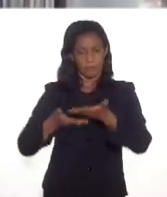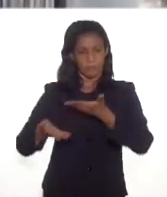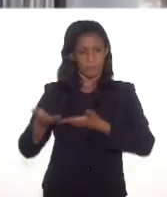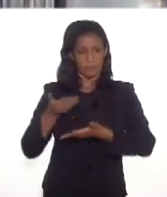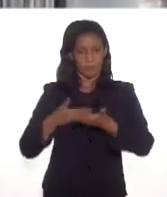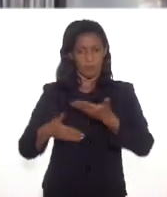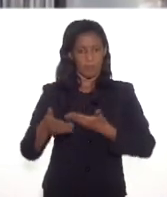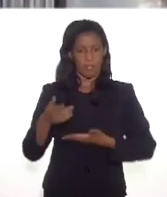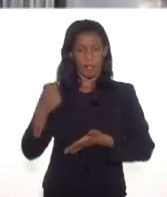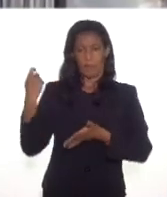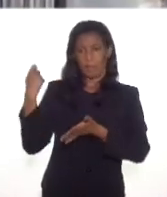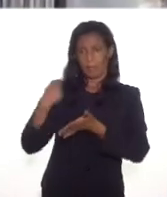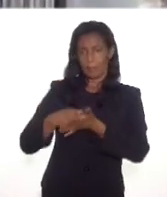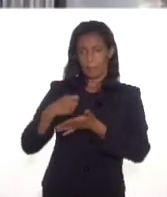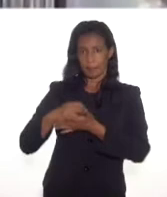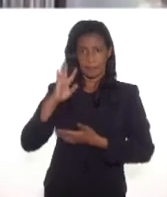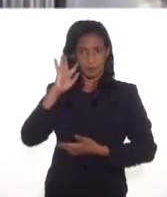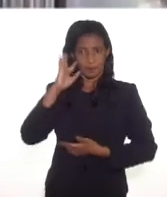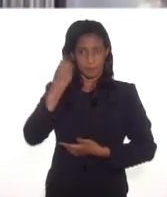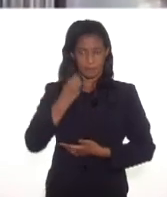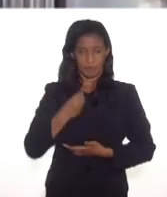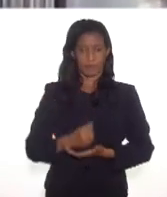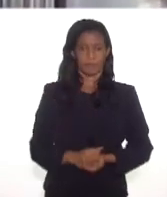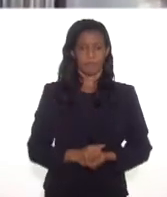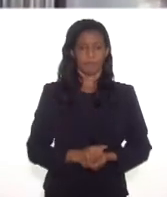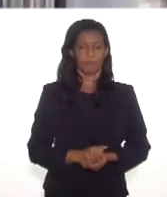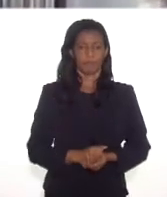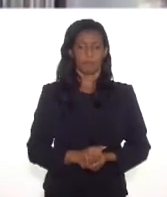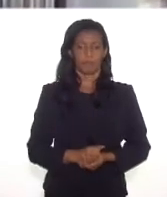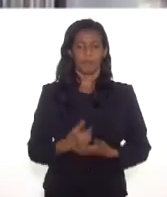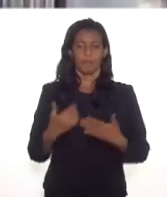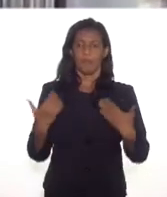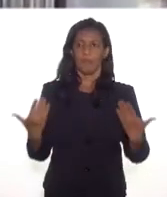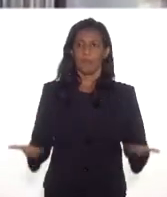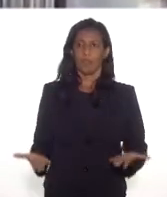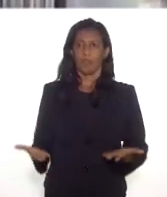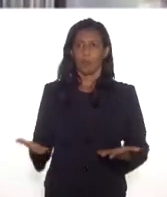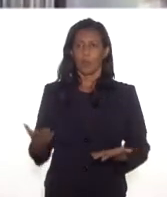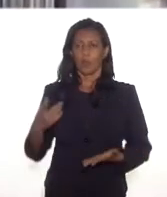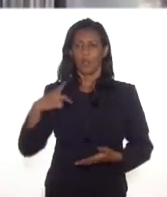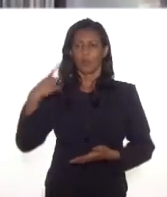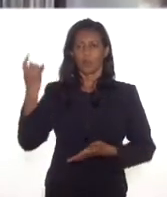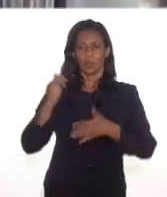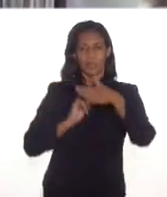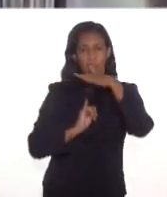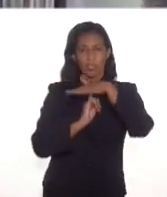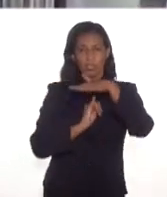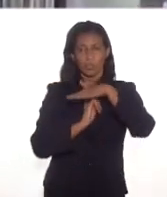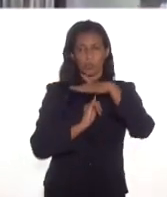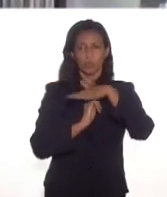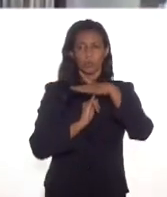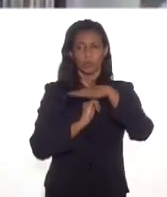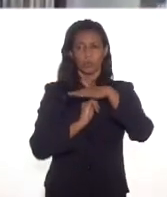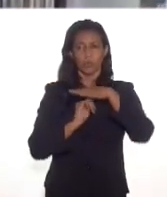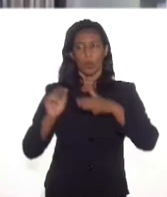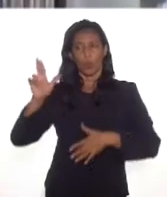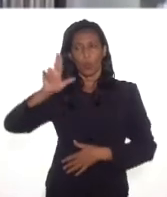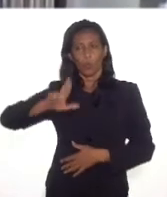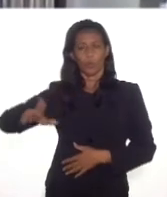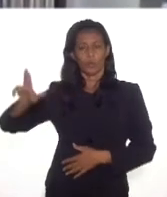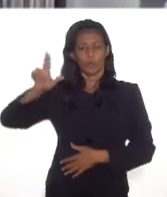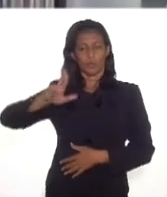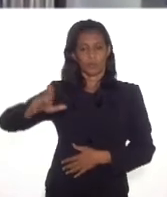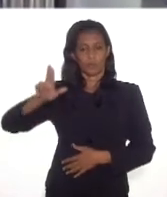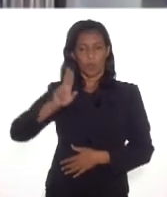que deva ser providências adotadas com as suas instituições universitárias,